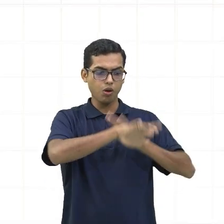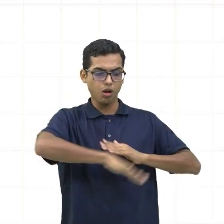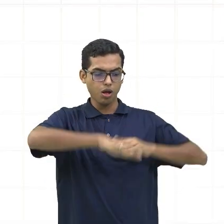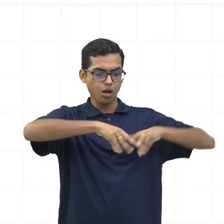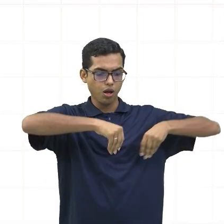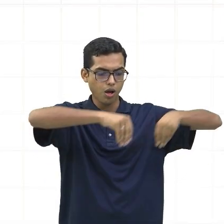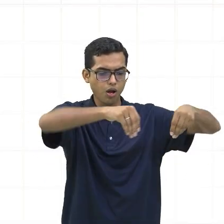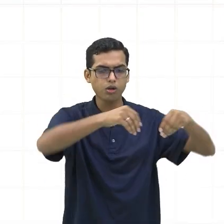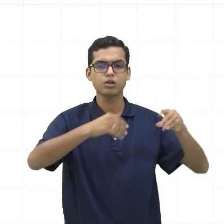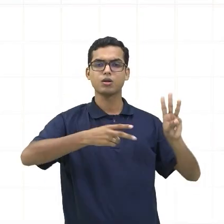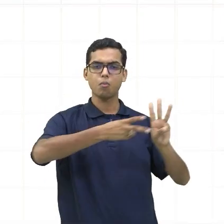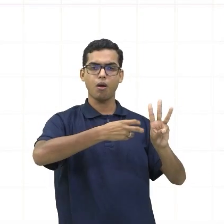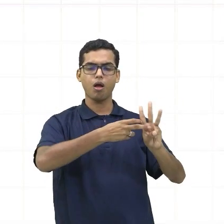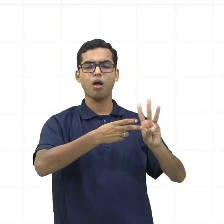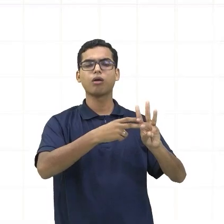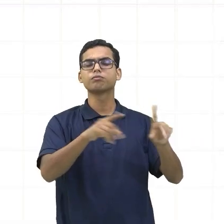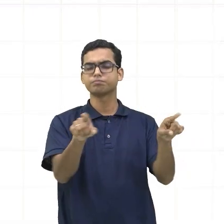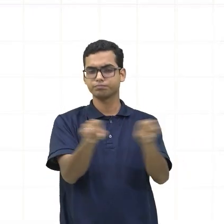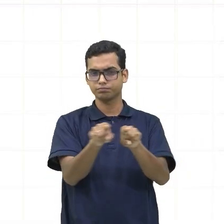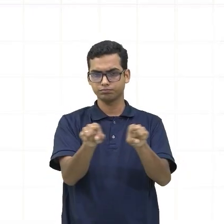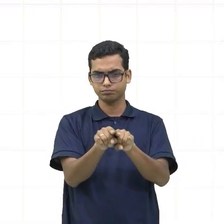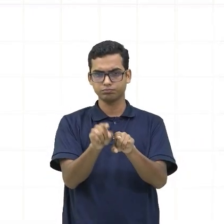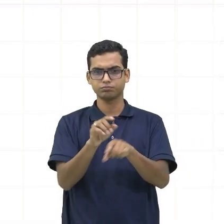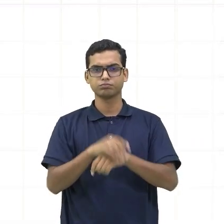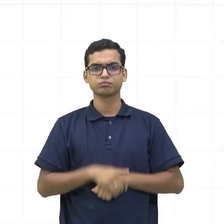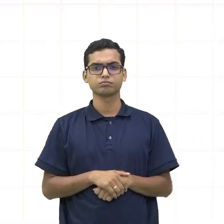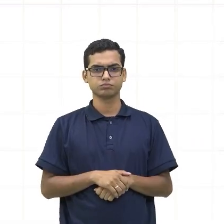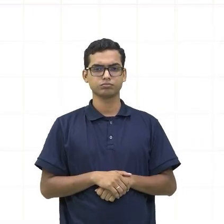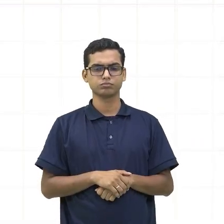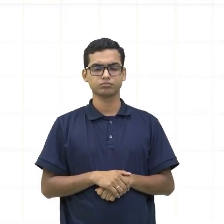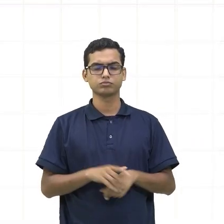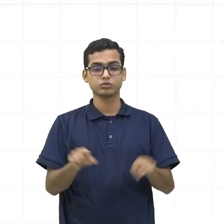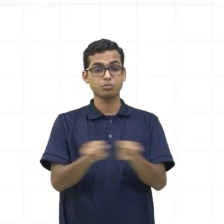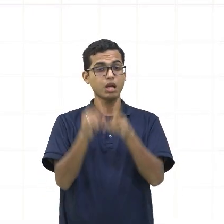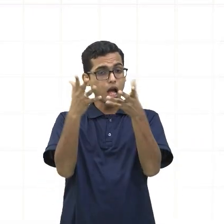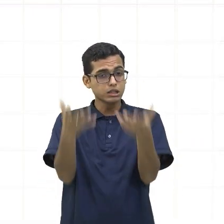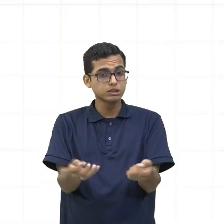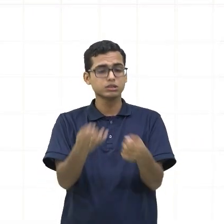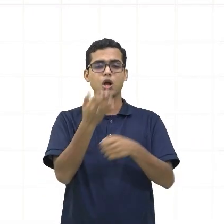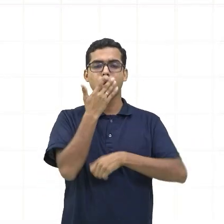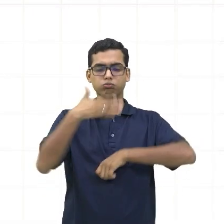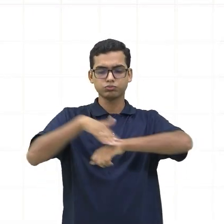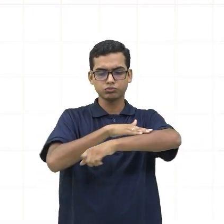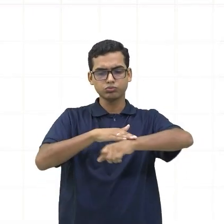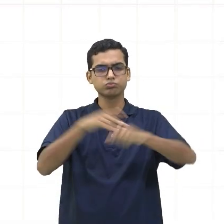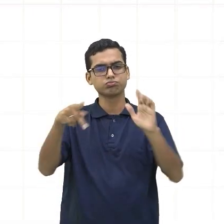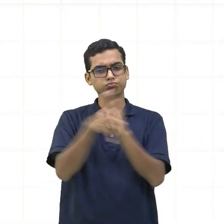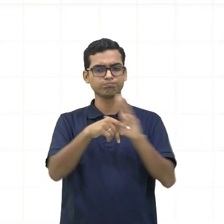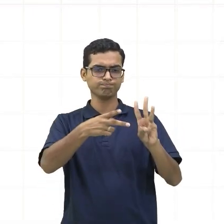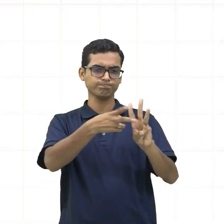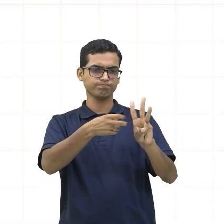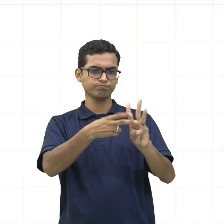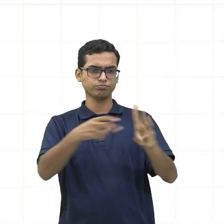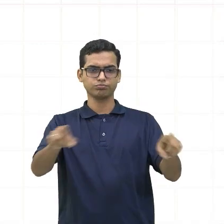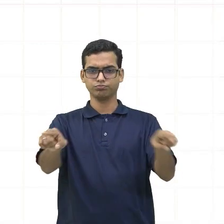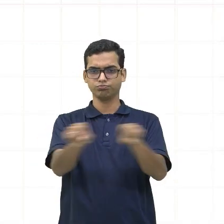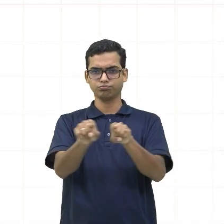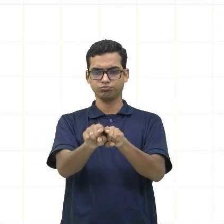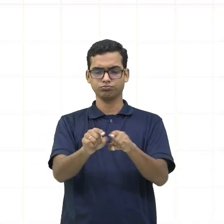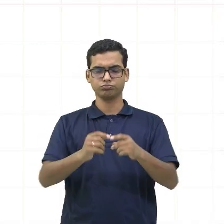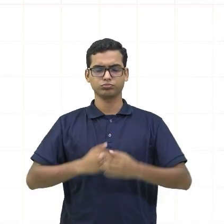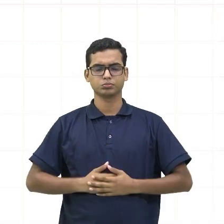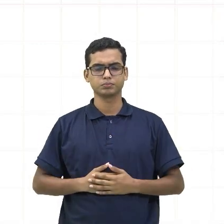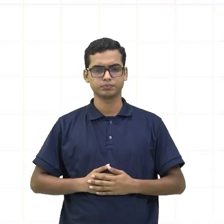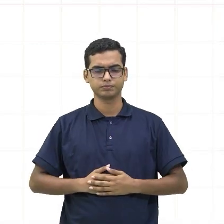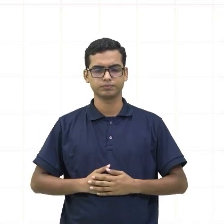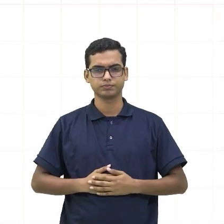indígenas e que se declarou pelo quesito cor ou raça ou pelo quesito se considera indígena.